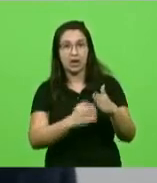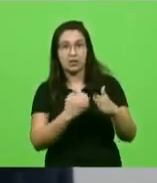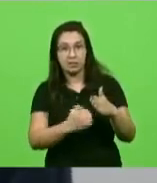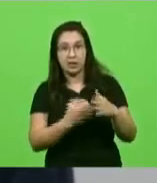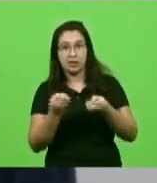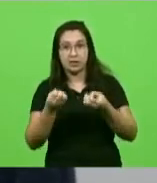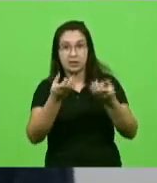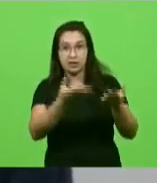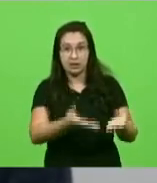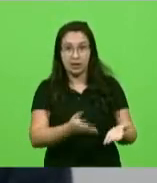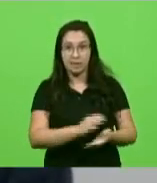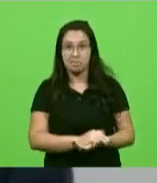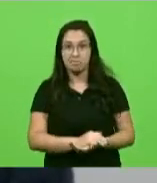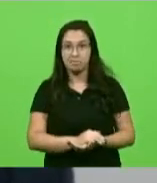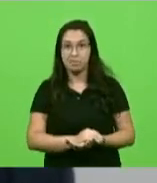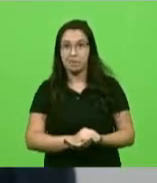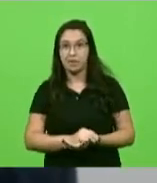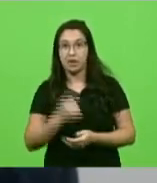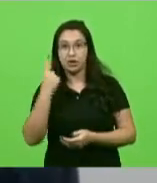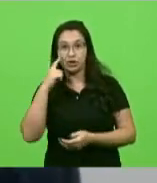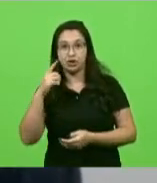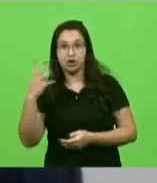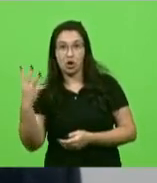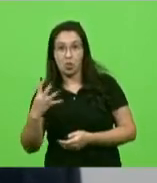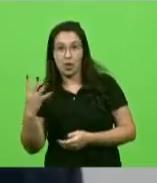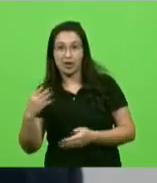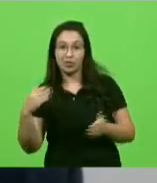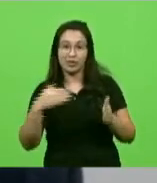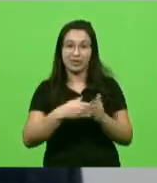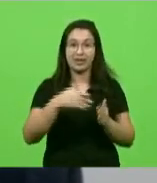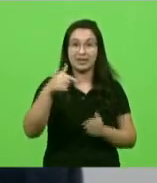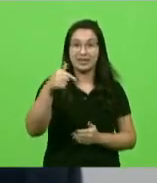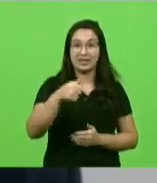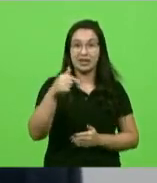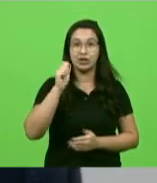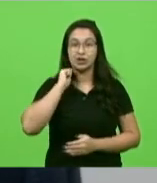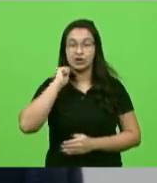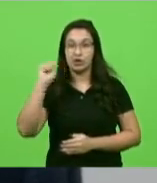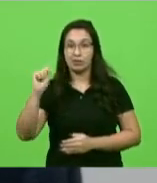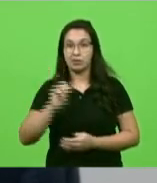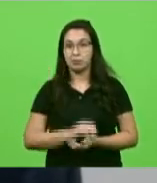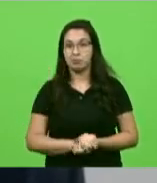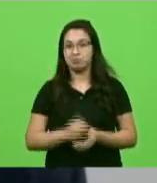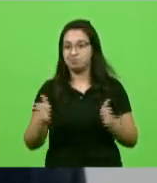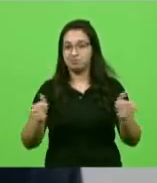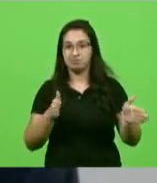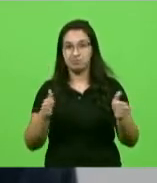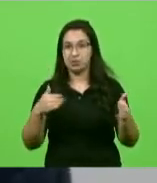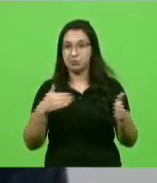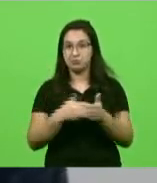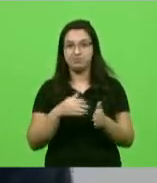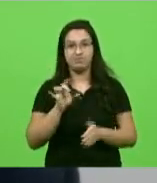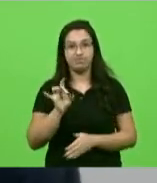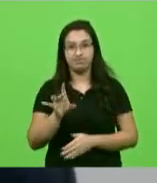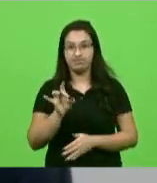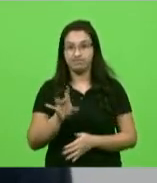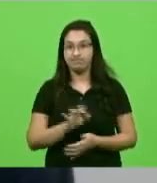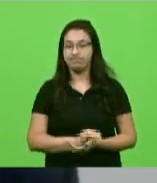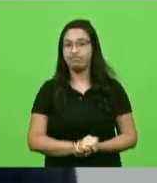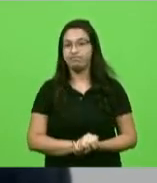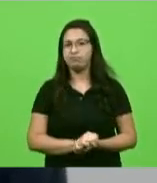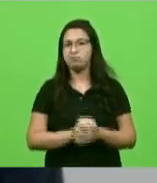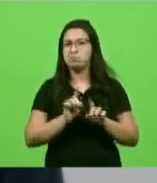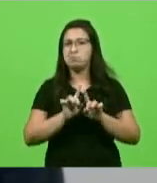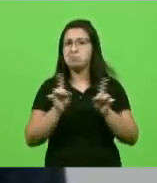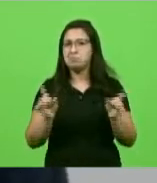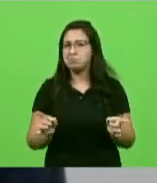Ou seja, entre 4 e 7 de abril. Esse era o interregno, 4 a 7 de abril. Porém, isso